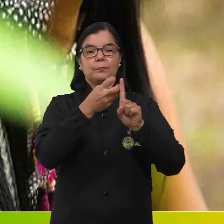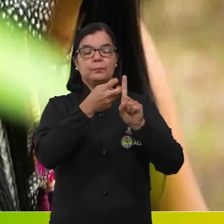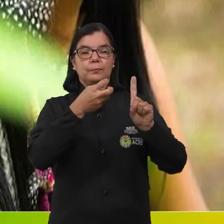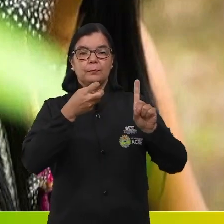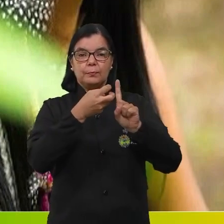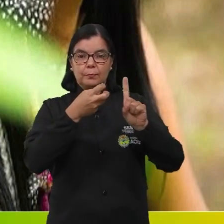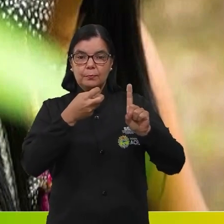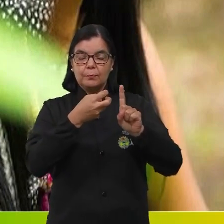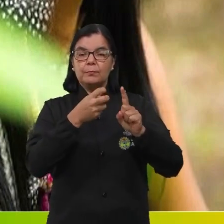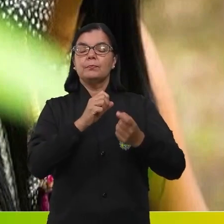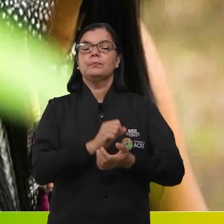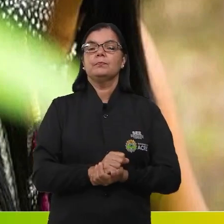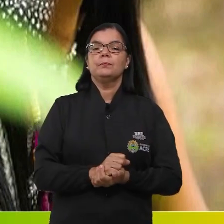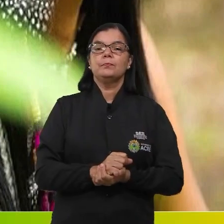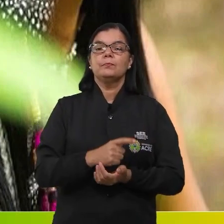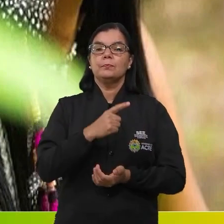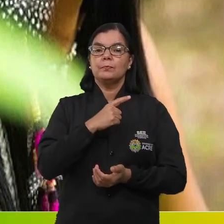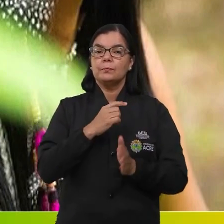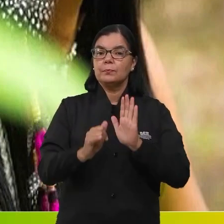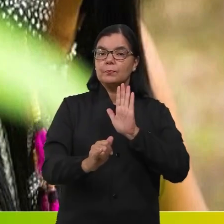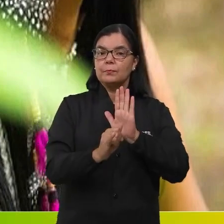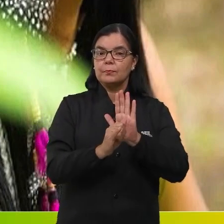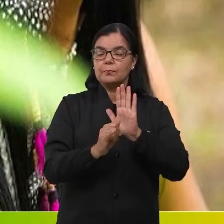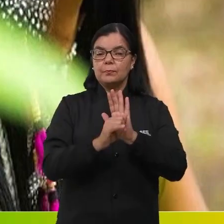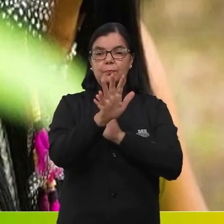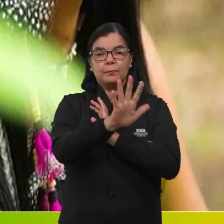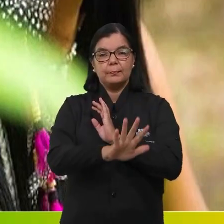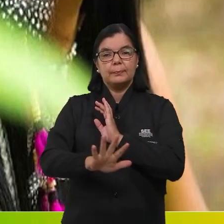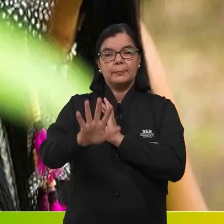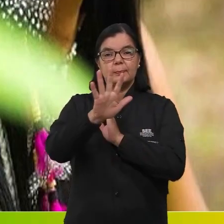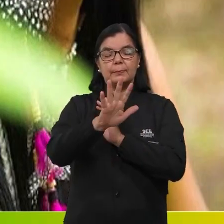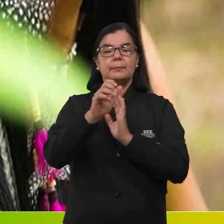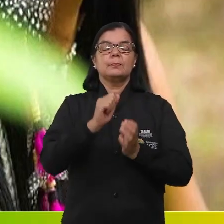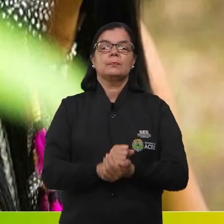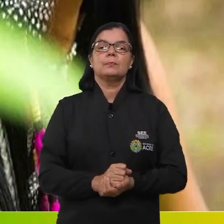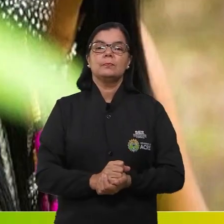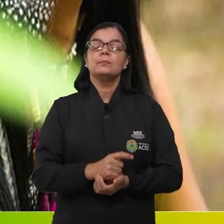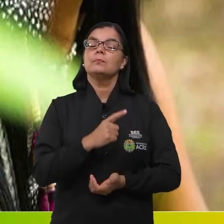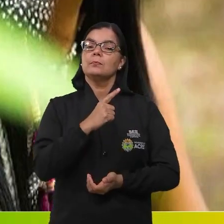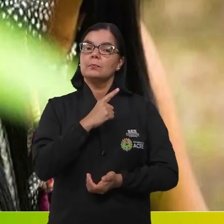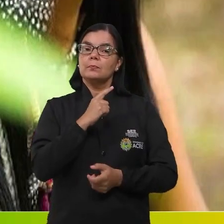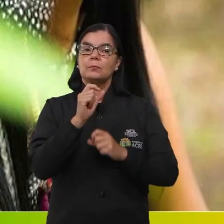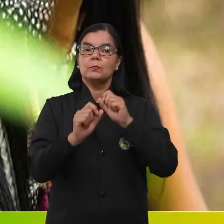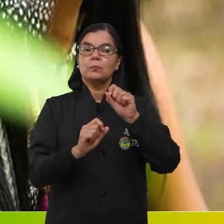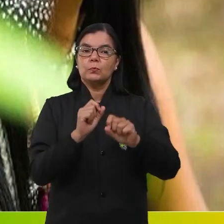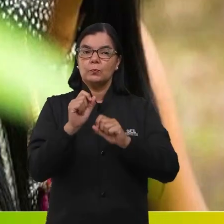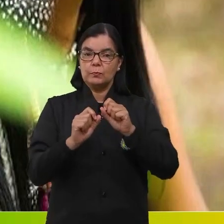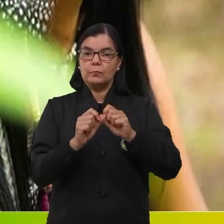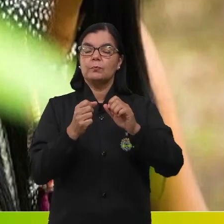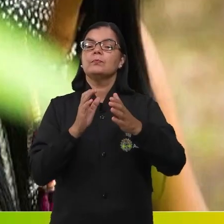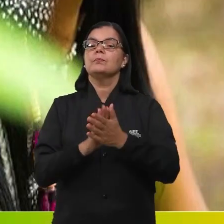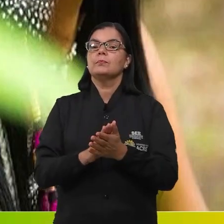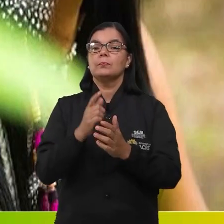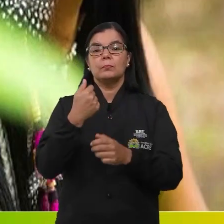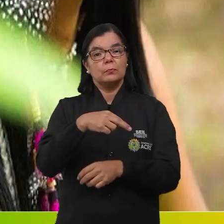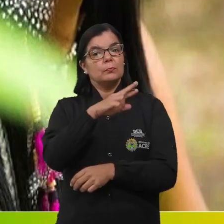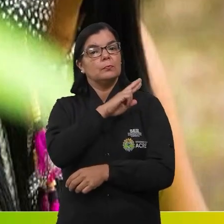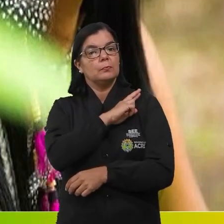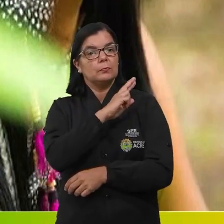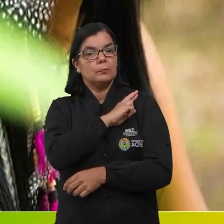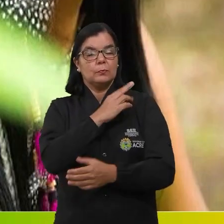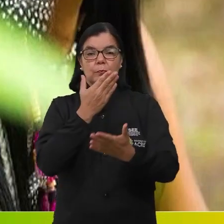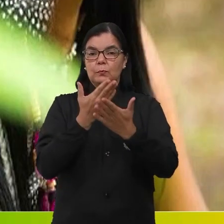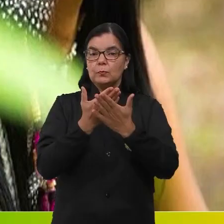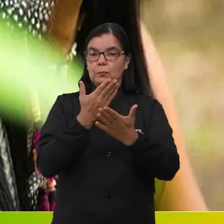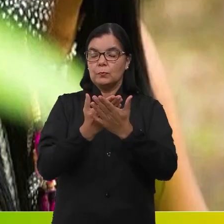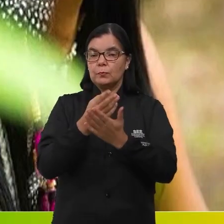povos para a formação da identidade nacional. Então, ela estabelece a obrigatoriedade do estudo